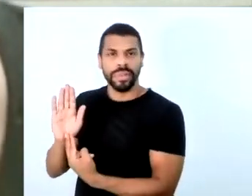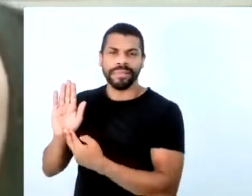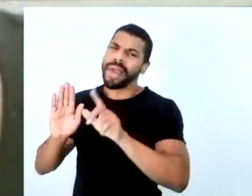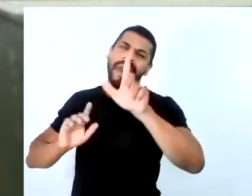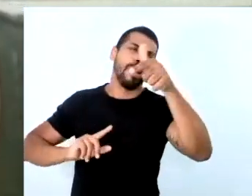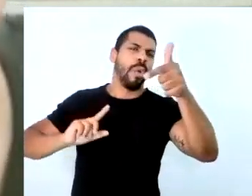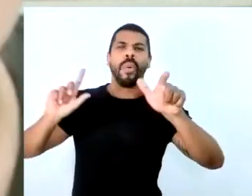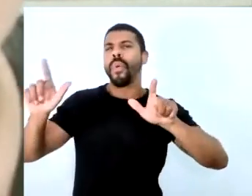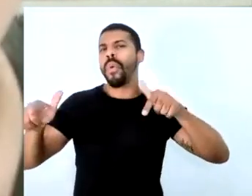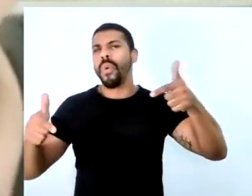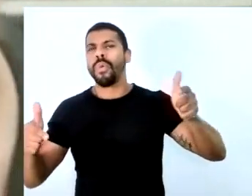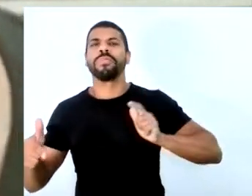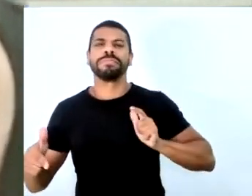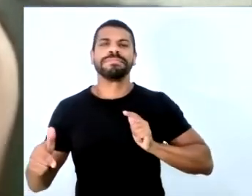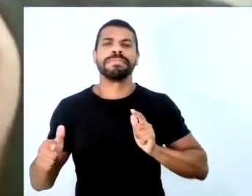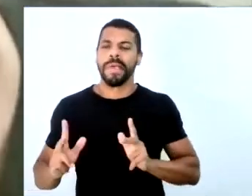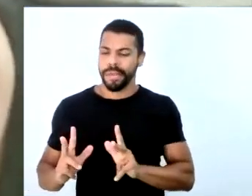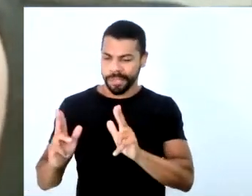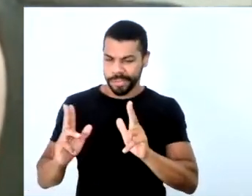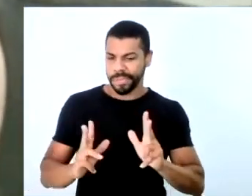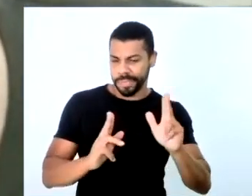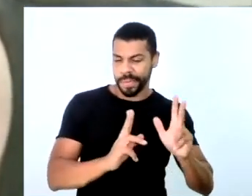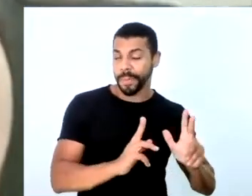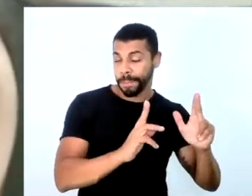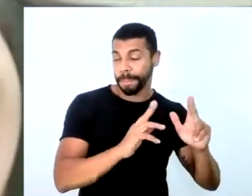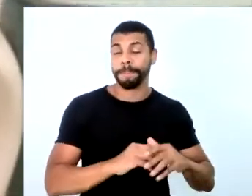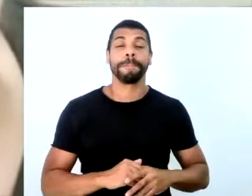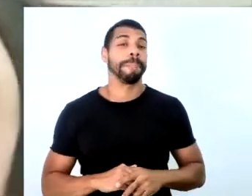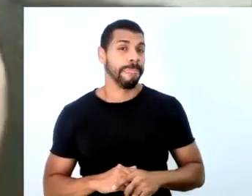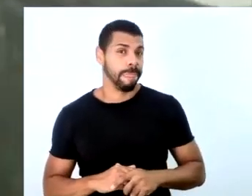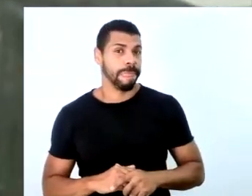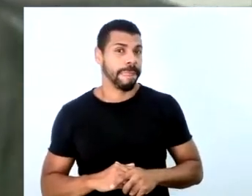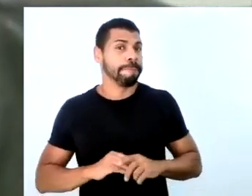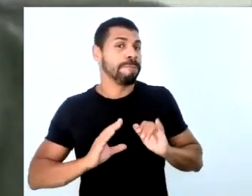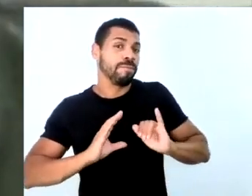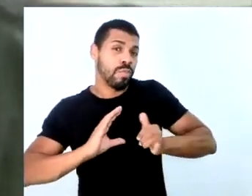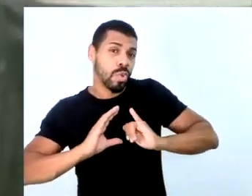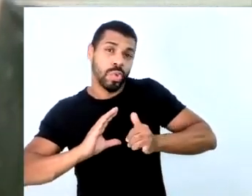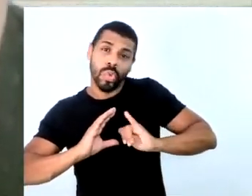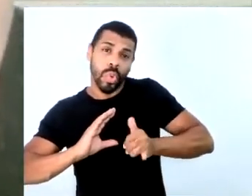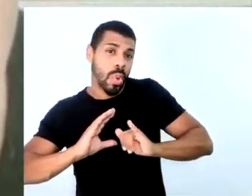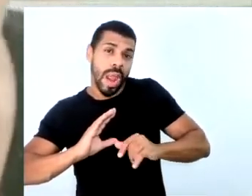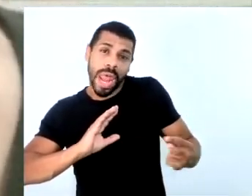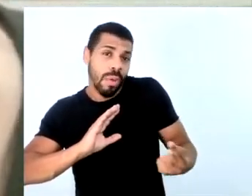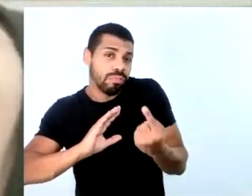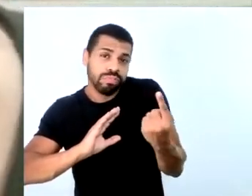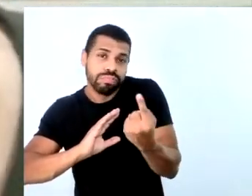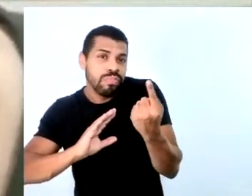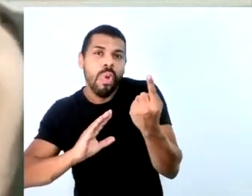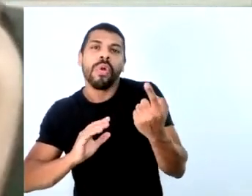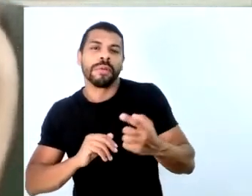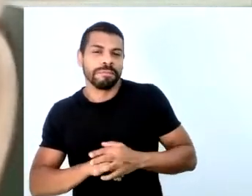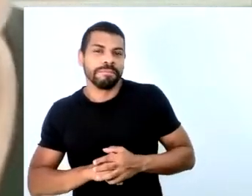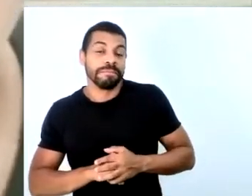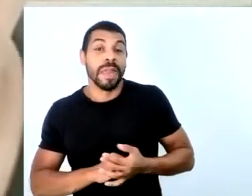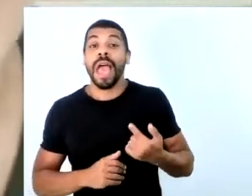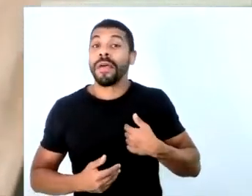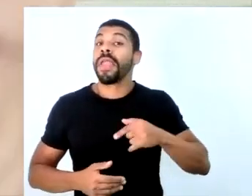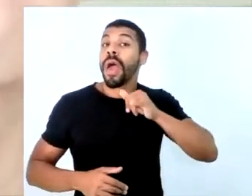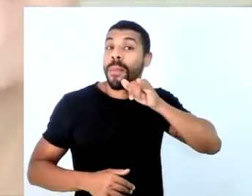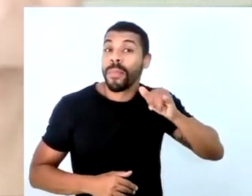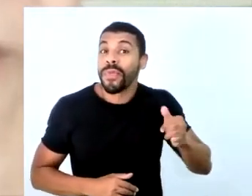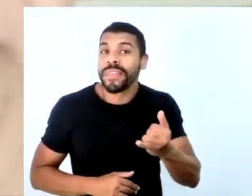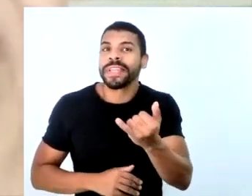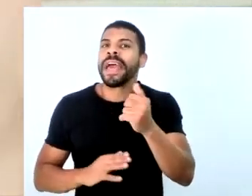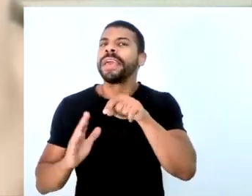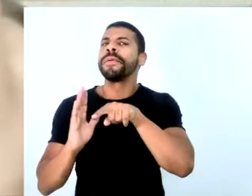que a gente sabe que tem um roteiro, depois acaba sendo um outro filme que é filmado e um outro filme que é editado, né? No documentário isso é mais